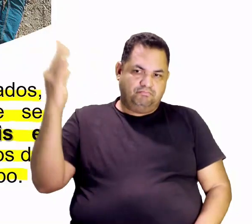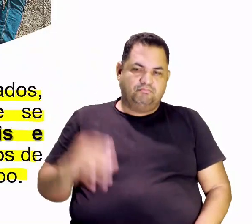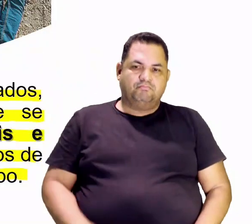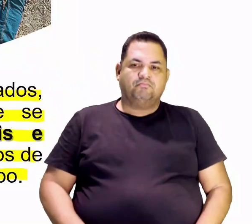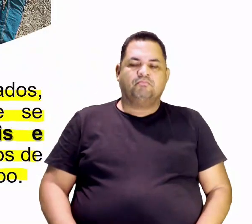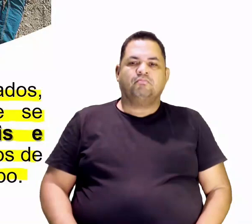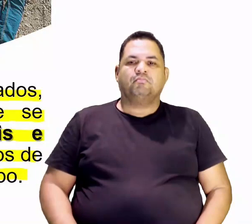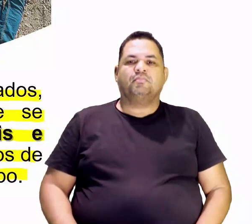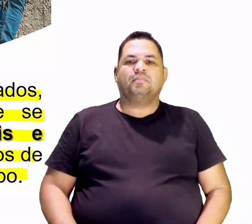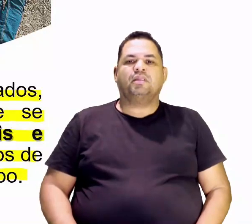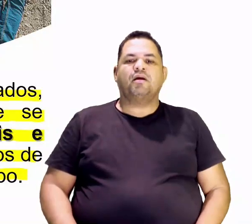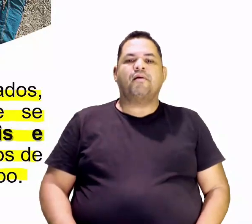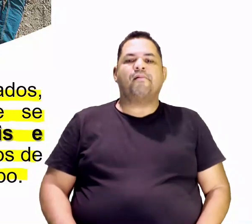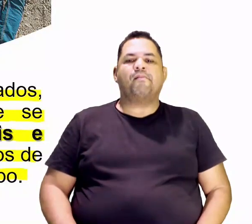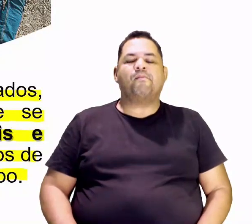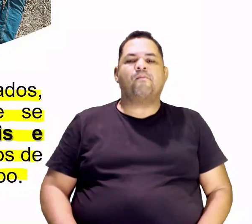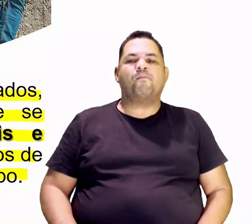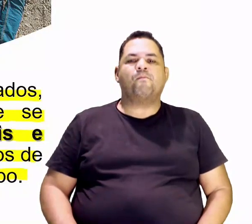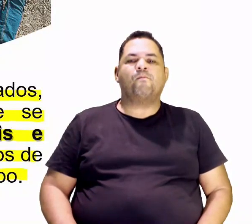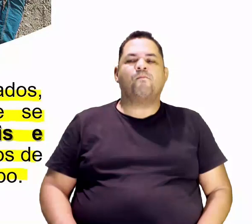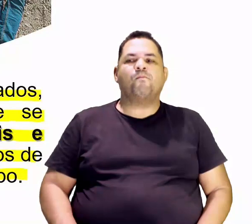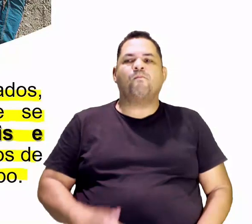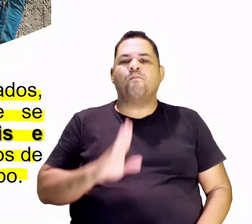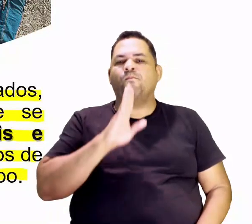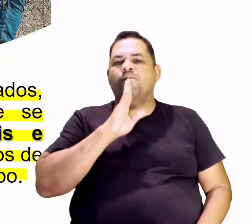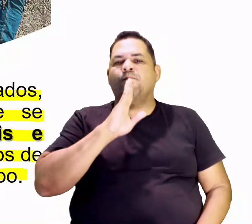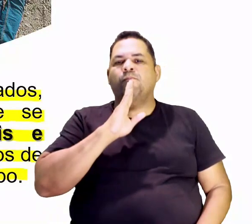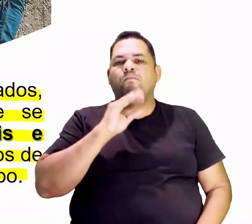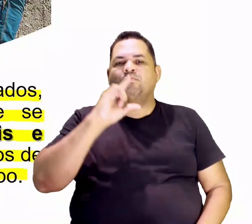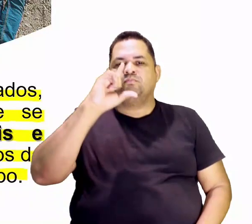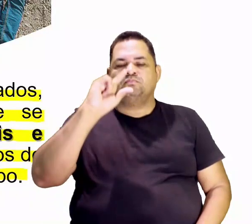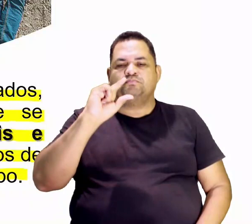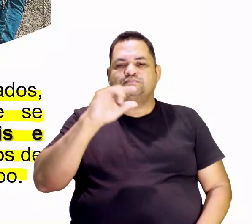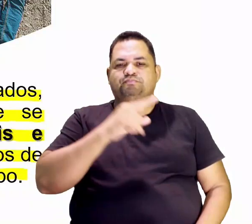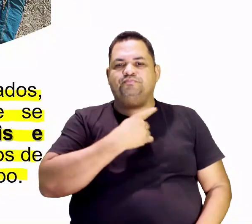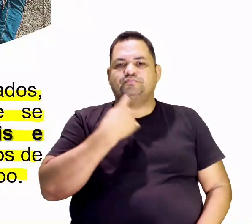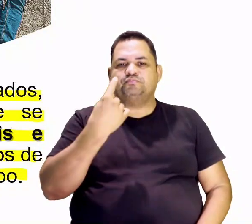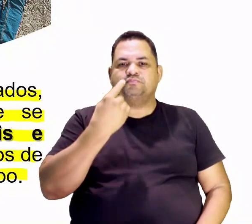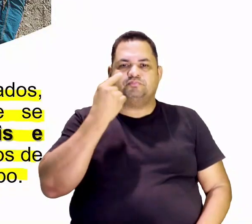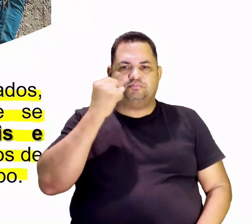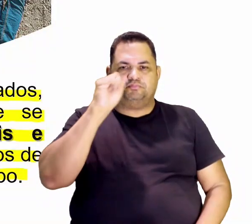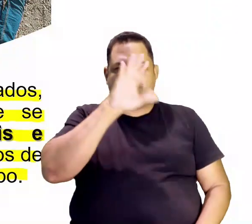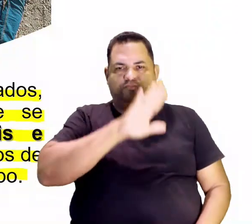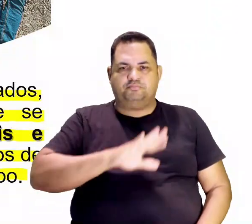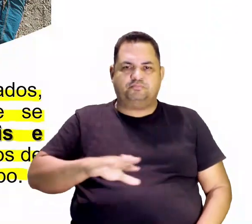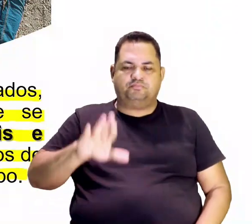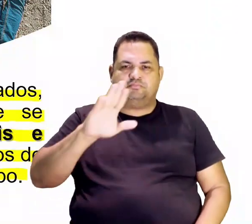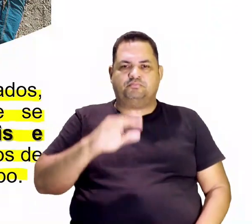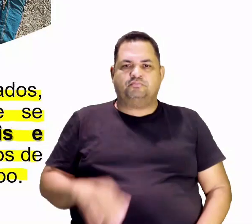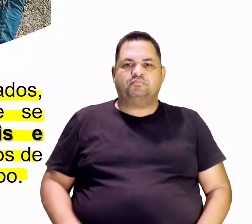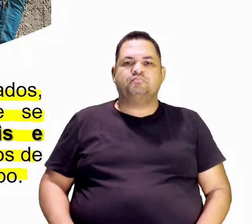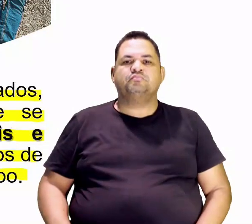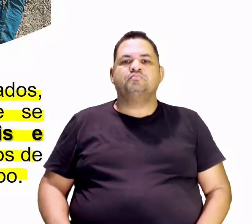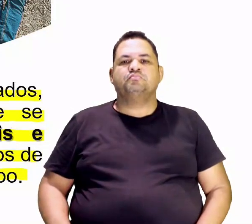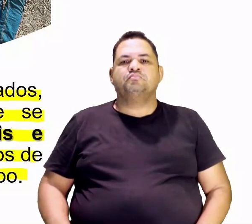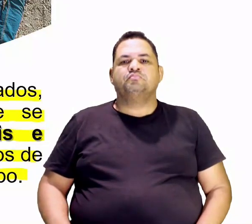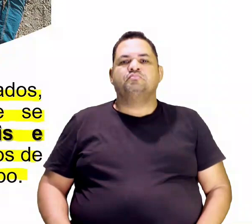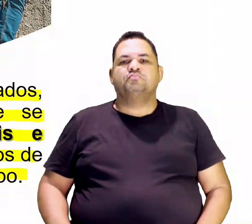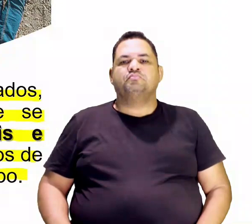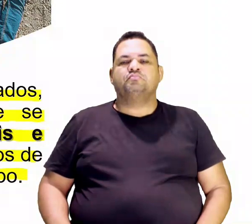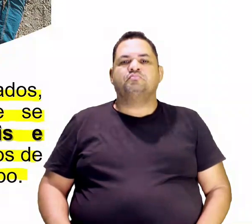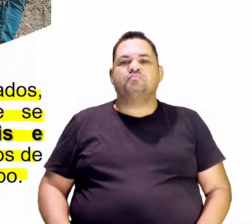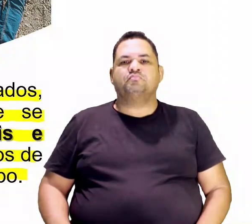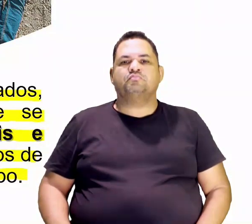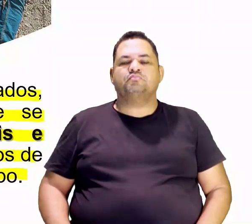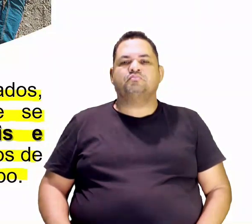certo? Vamos conhecer então um pouco. Esses que a gente está vendo agora na imagem são hippies, né? Uma galera hippie, né?